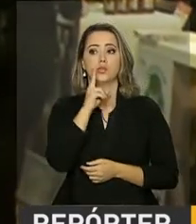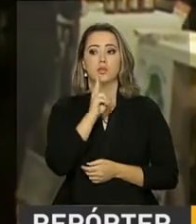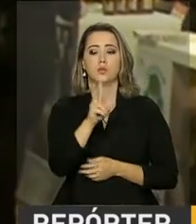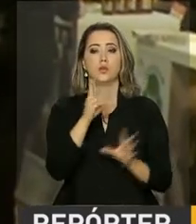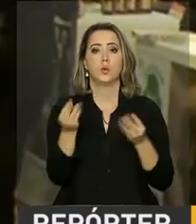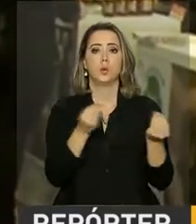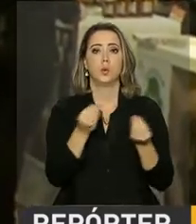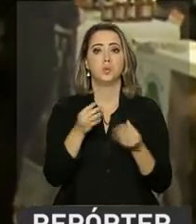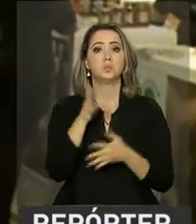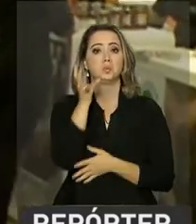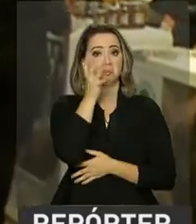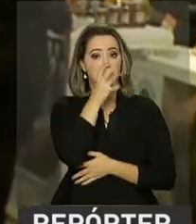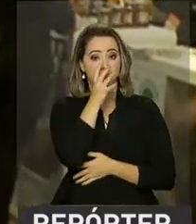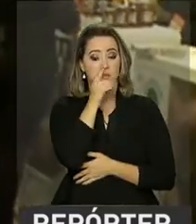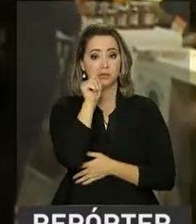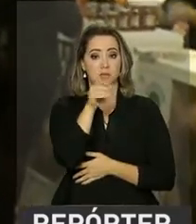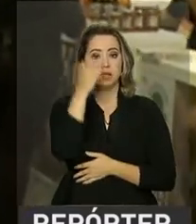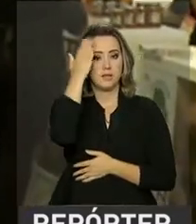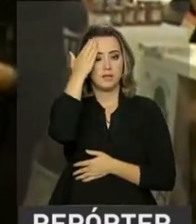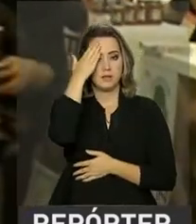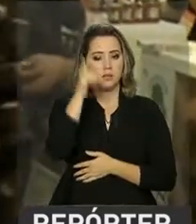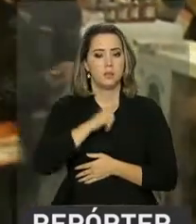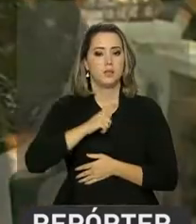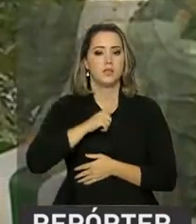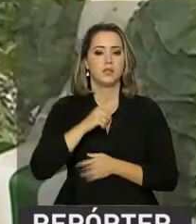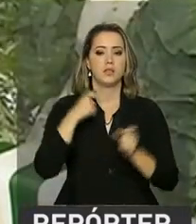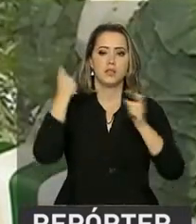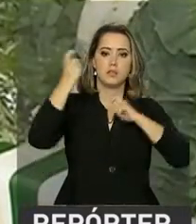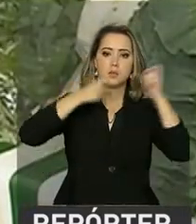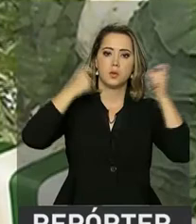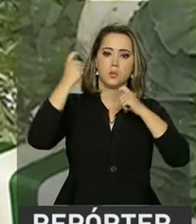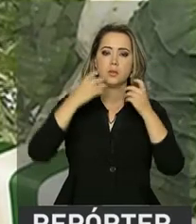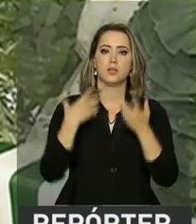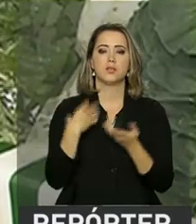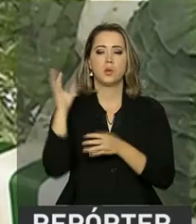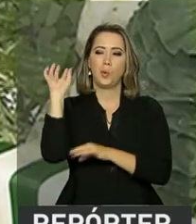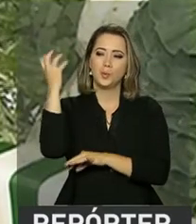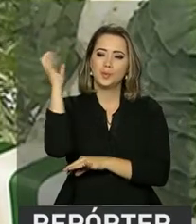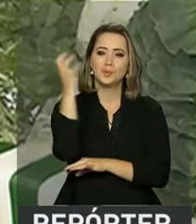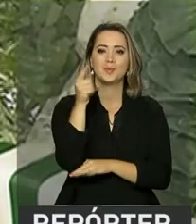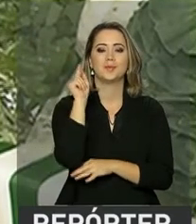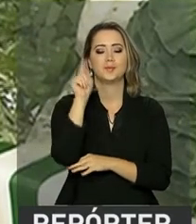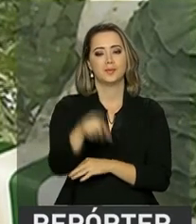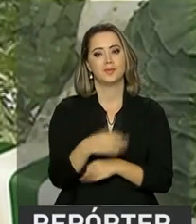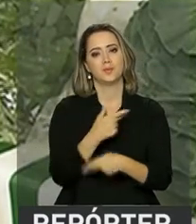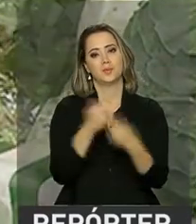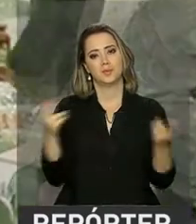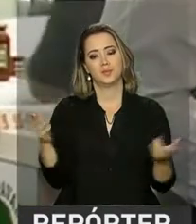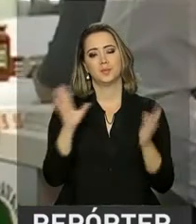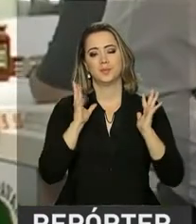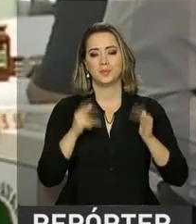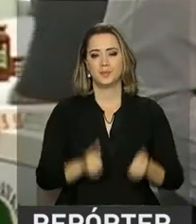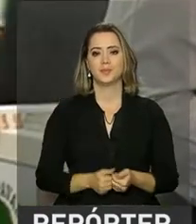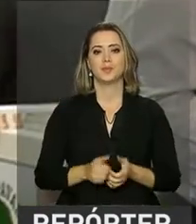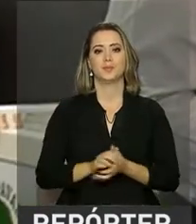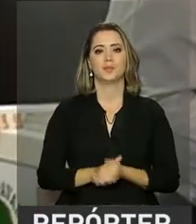É curioso saber que existe essa preocupação com o meio ambiente, que é um produto natural, incrível.